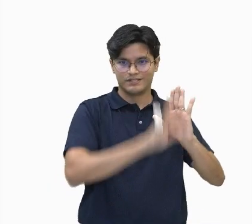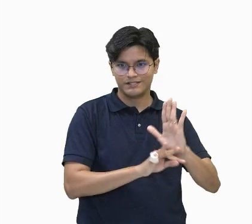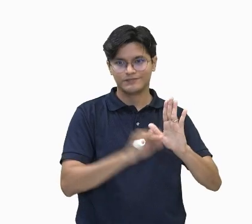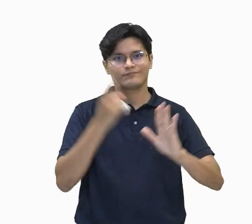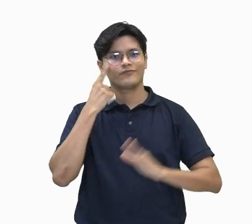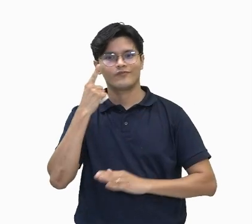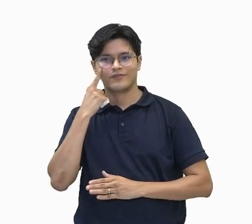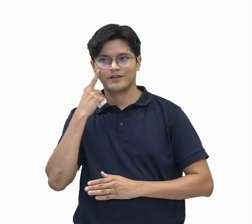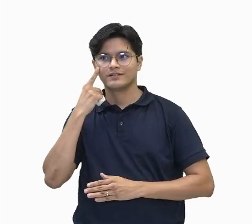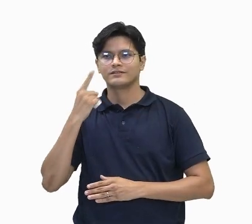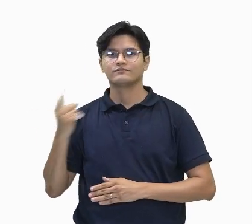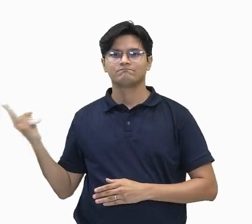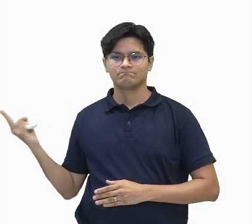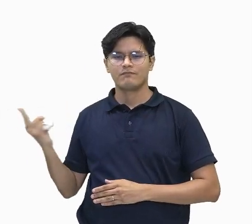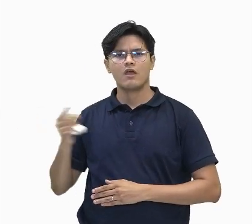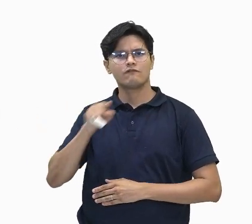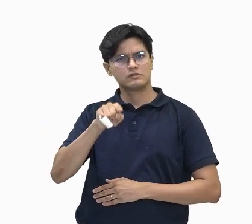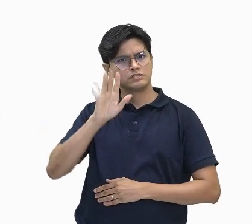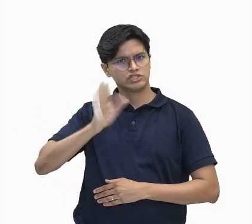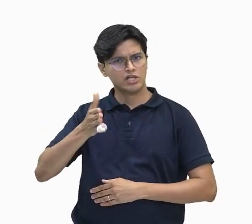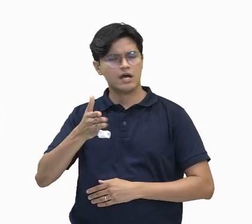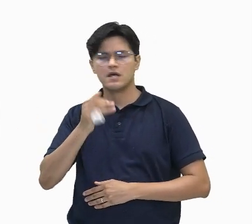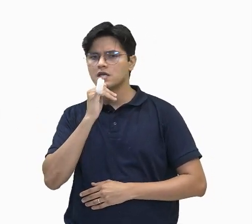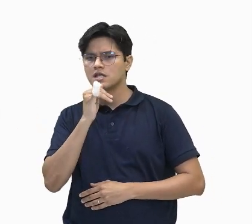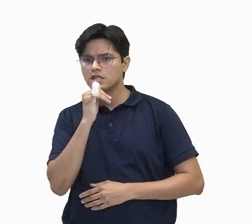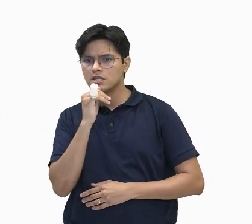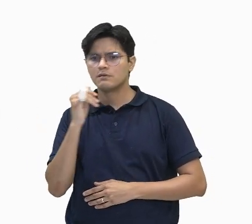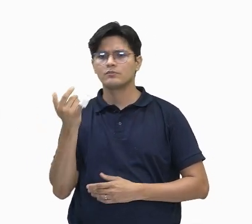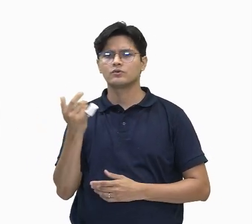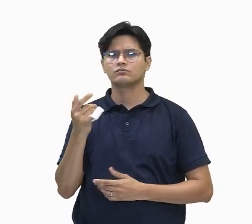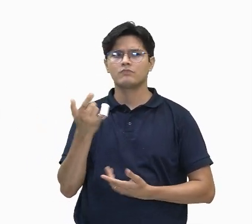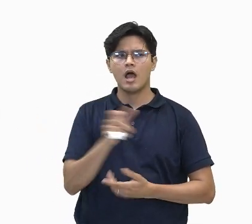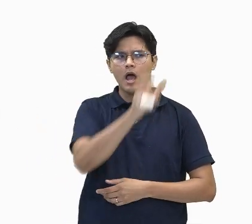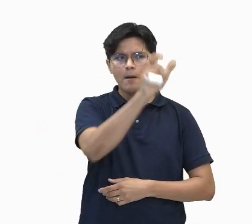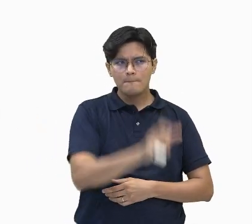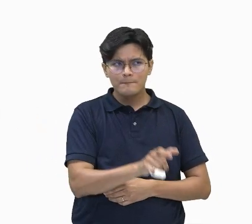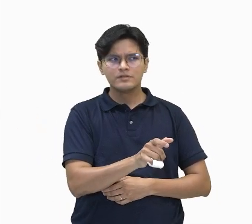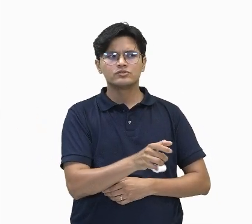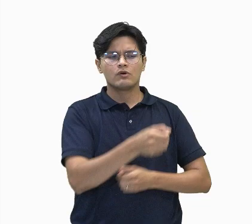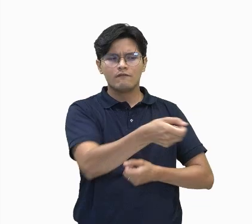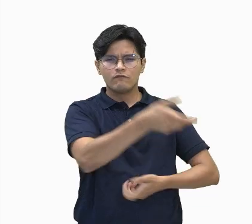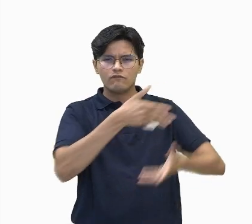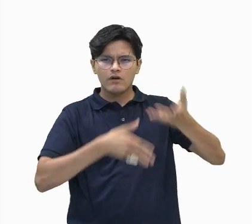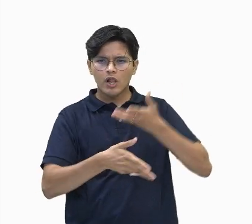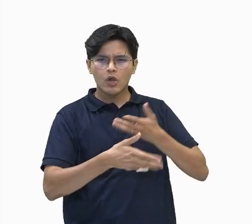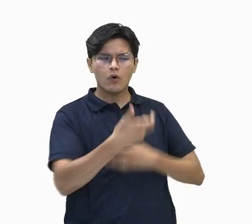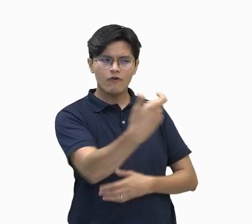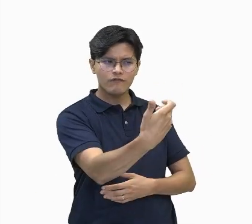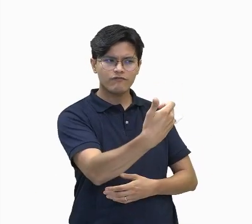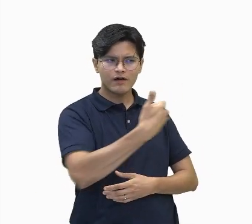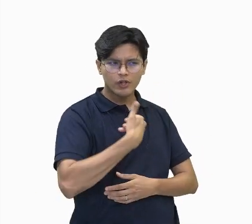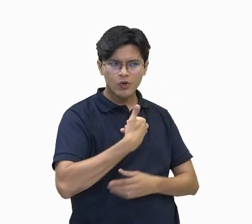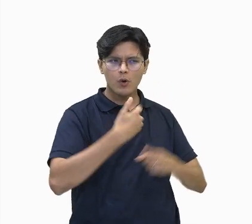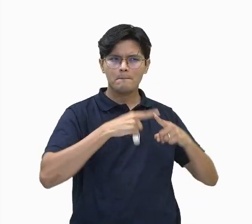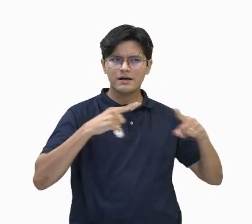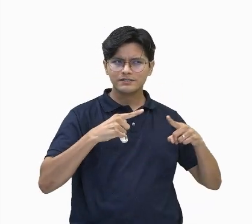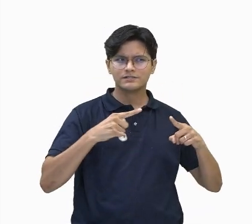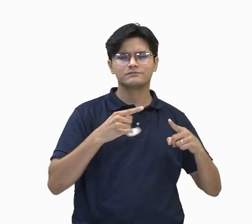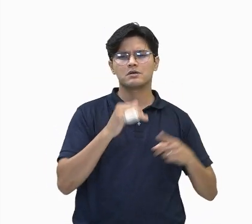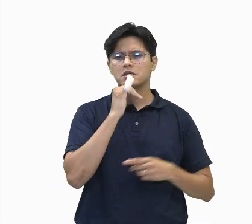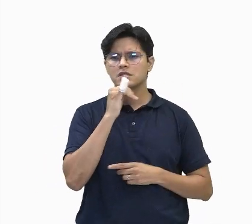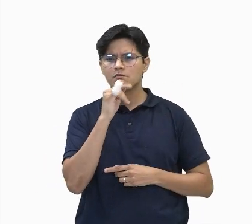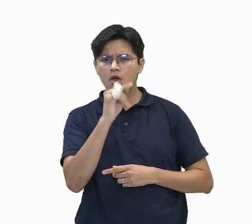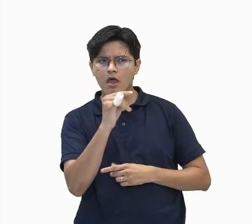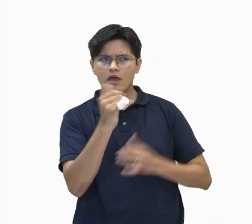comigo. Já teve que entender o que uma pessoa queria dizer mesmo sem ela falar tudo? Ou seja, você já precisou interpretar, tirar